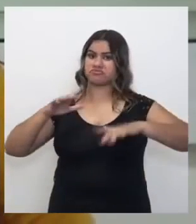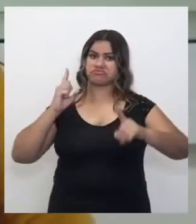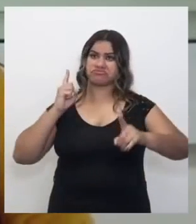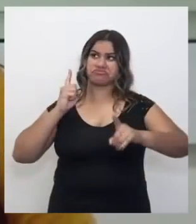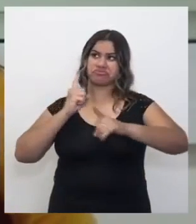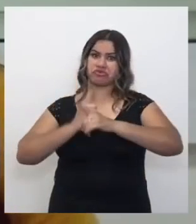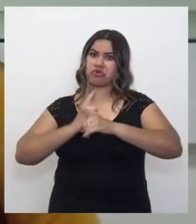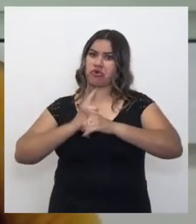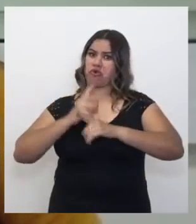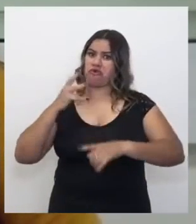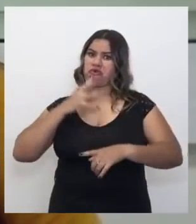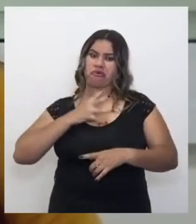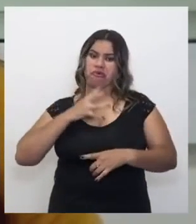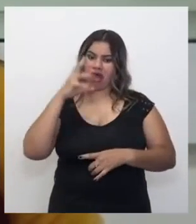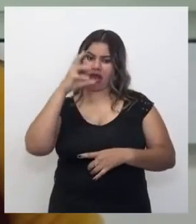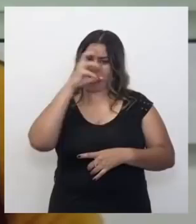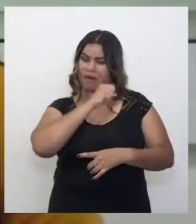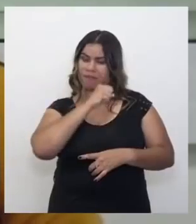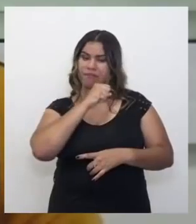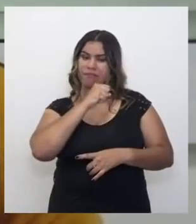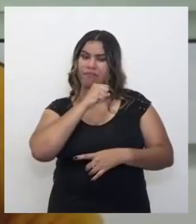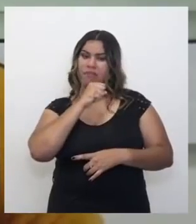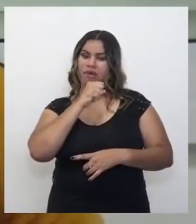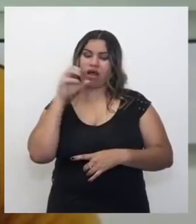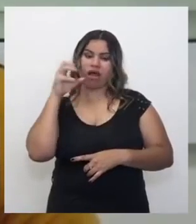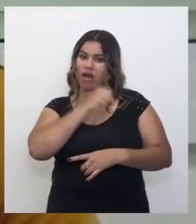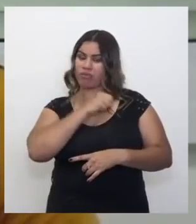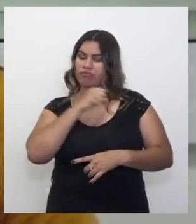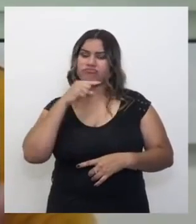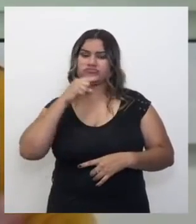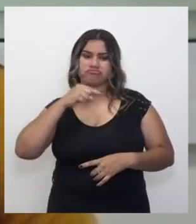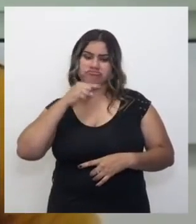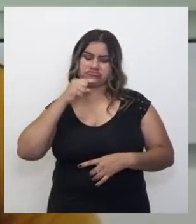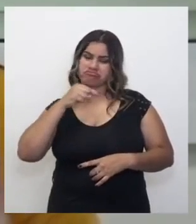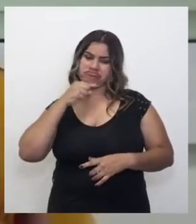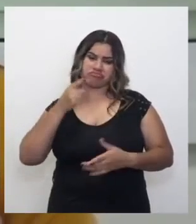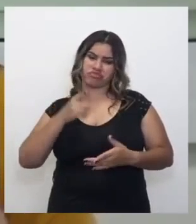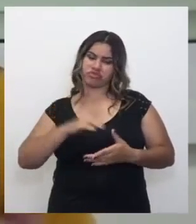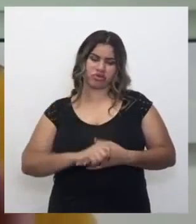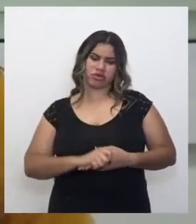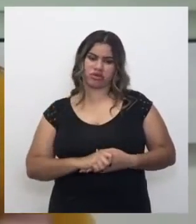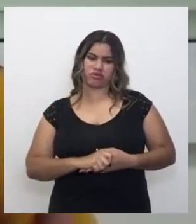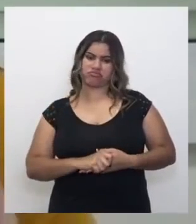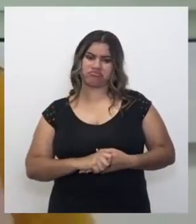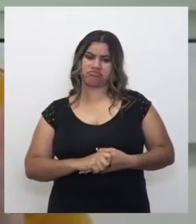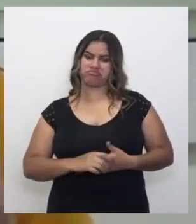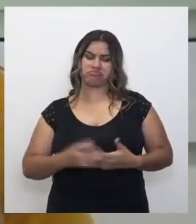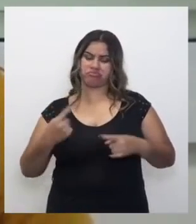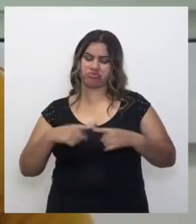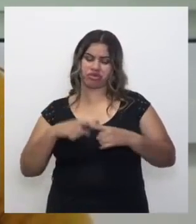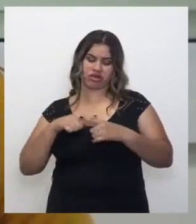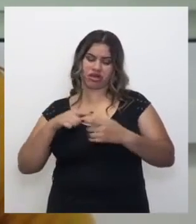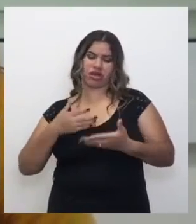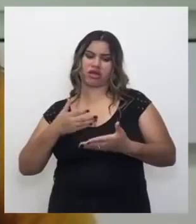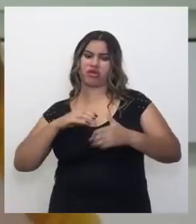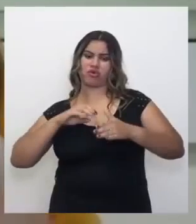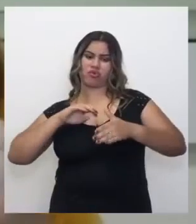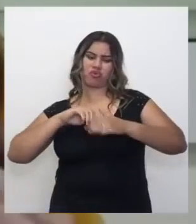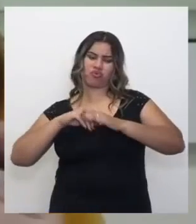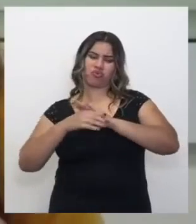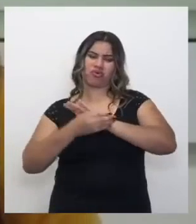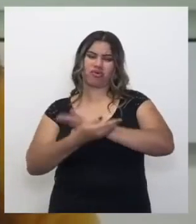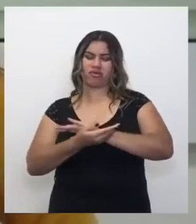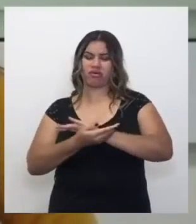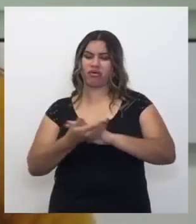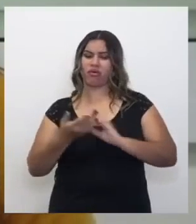tão óbvia, né, nas atividades que a gente desempenha assim, cotidianamente, né? A gente às vezes liga